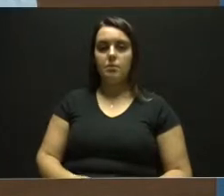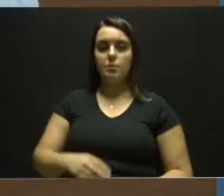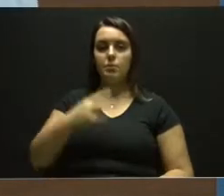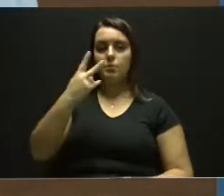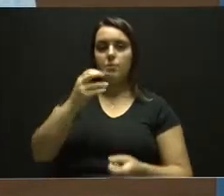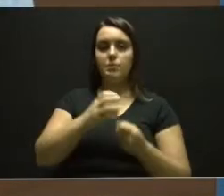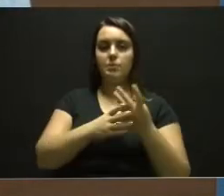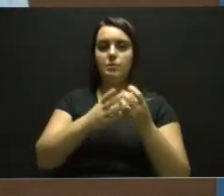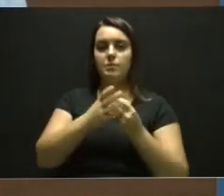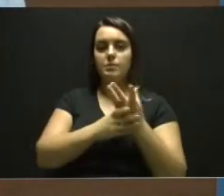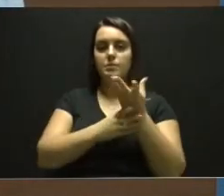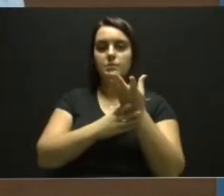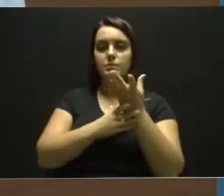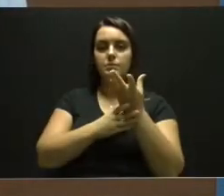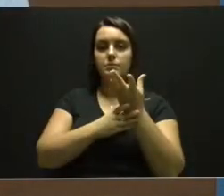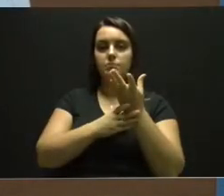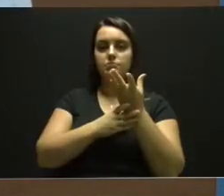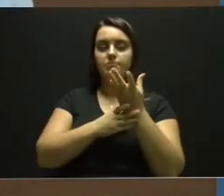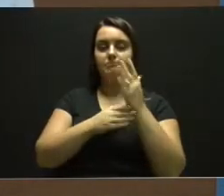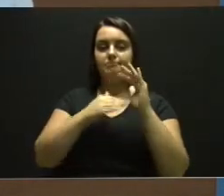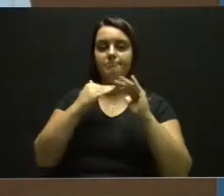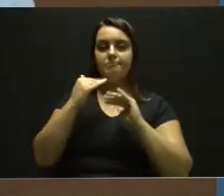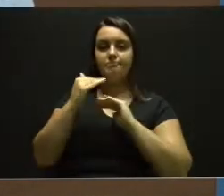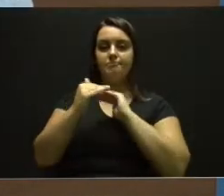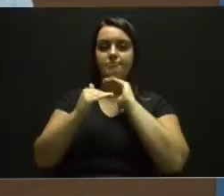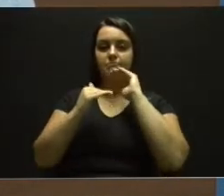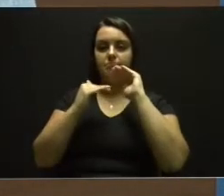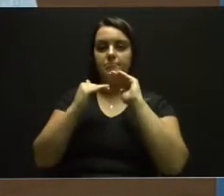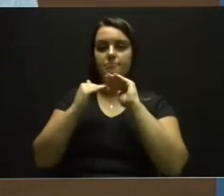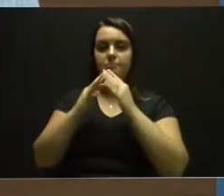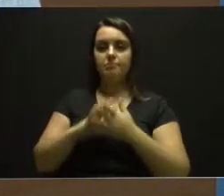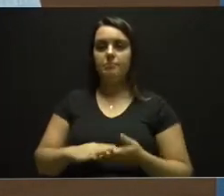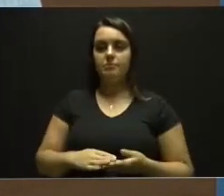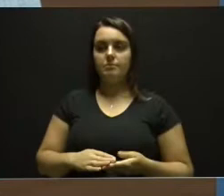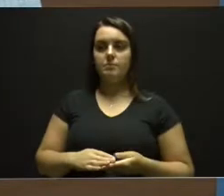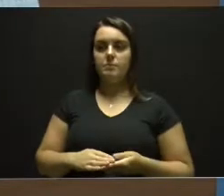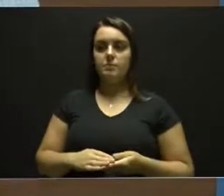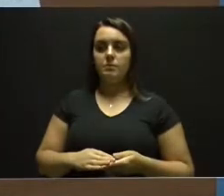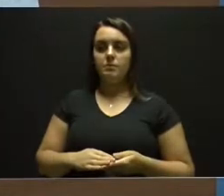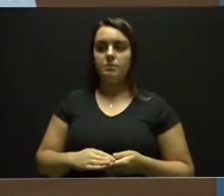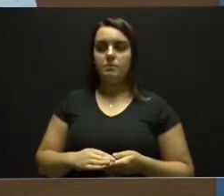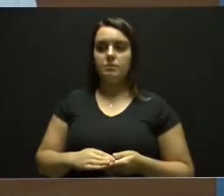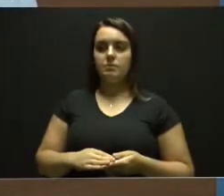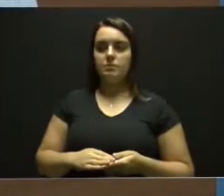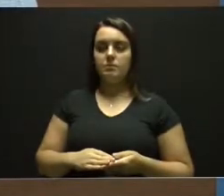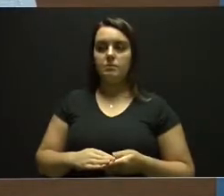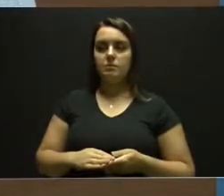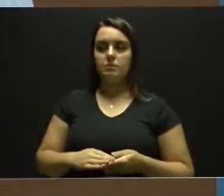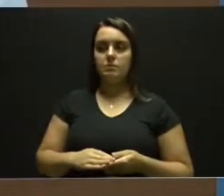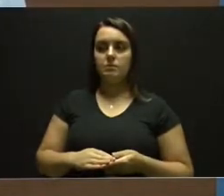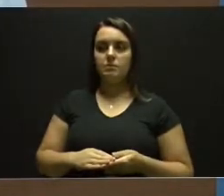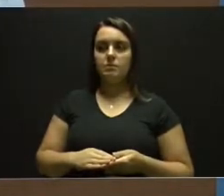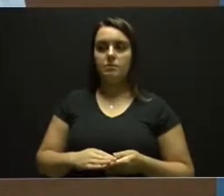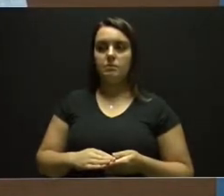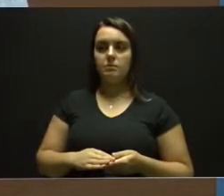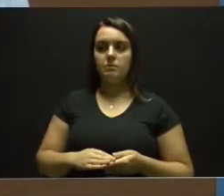incentivar os cotching e essa pessoa